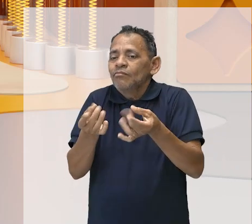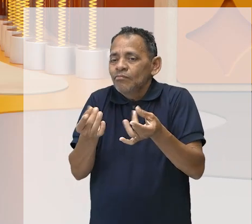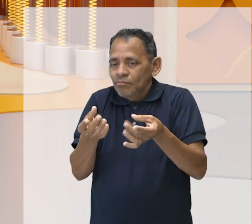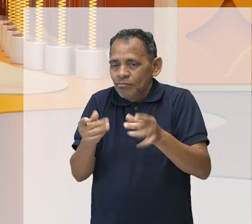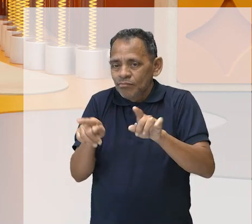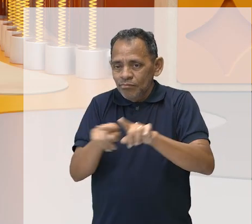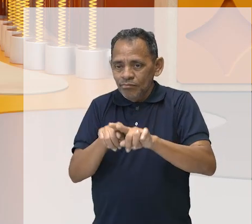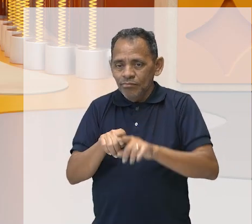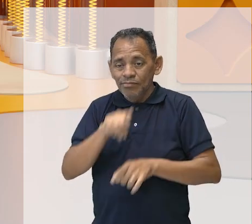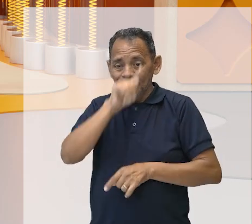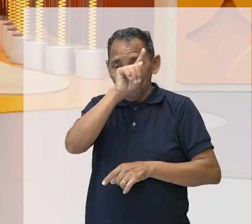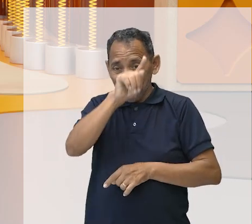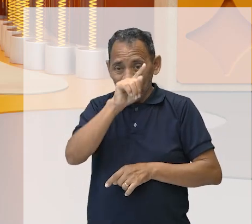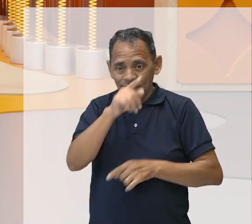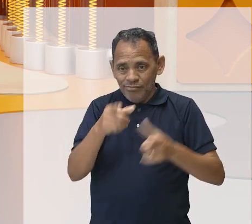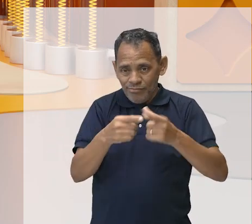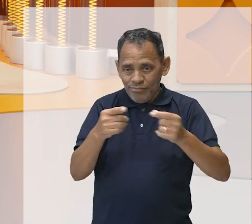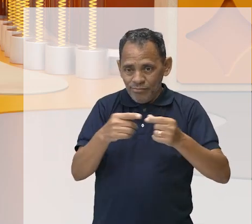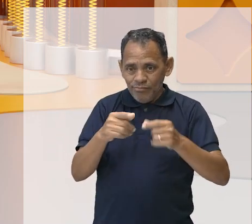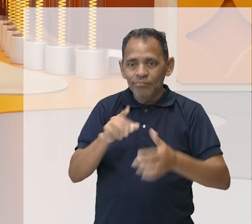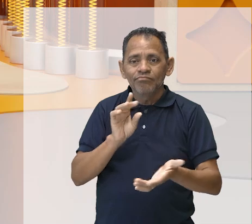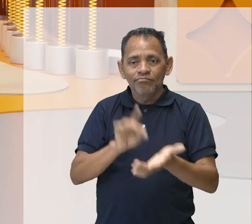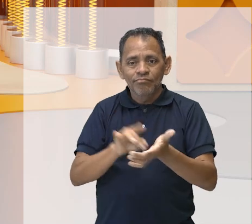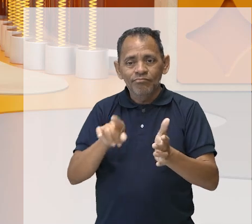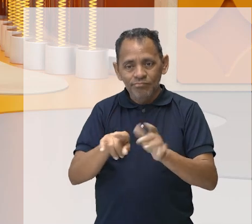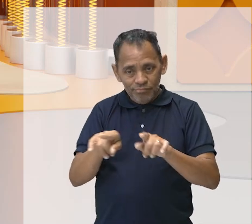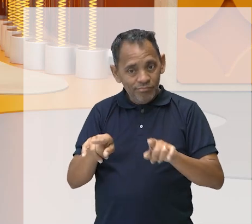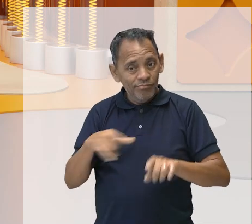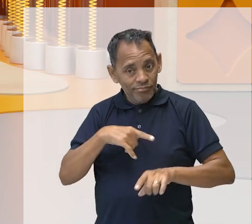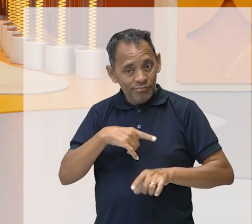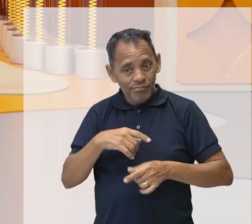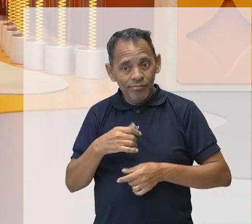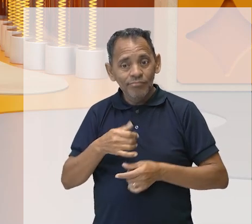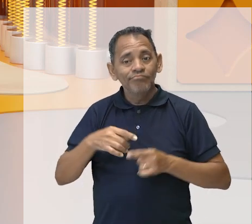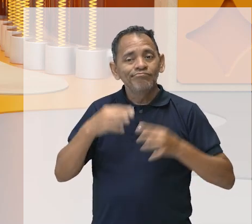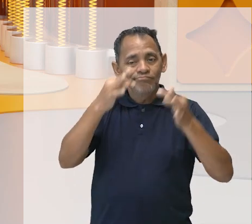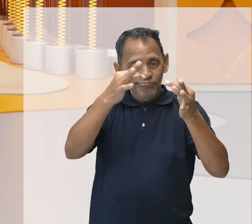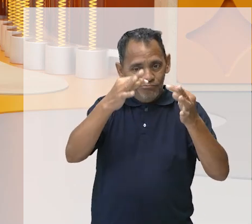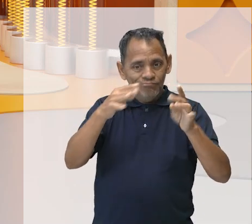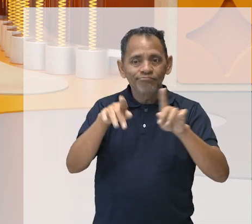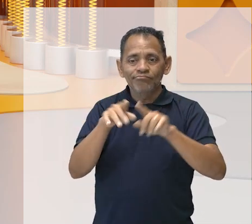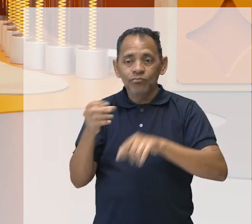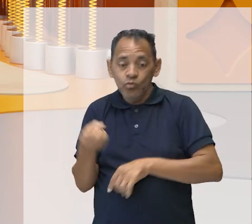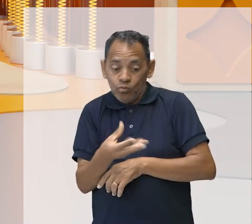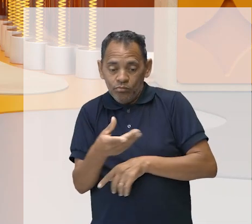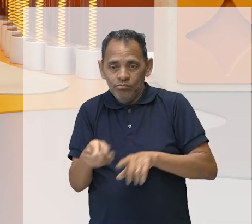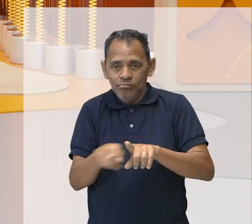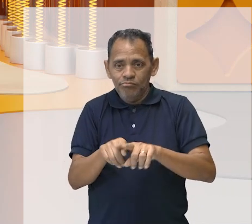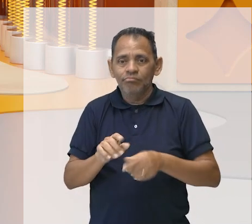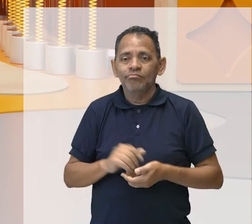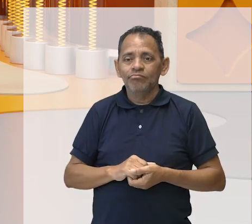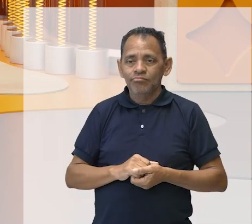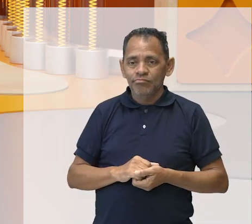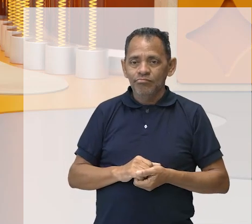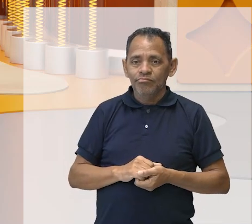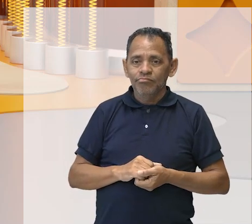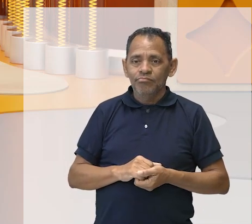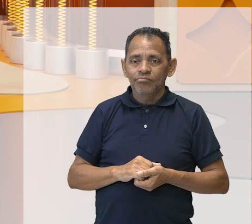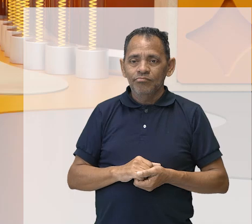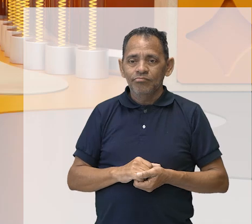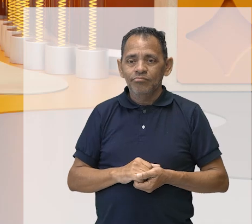para comprar outro, porque realmente é uma coisa muito rápida, essa parte tecnológica, tá, aí do Japão.